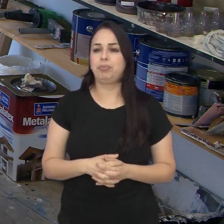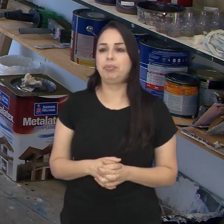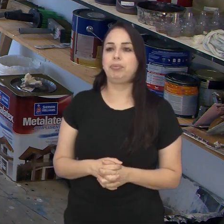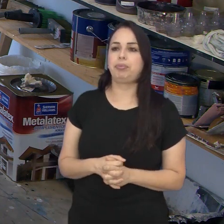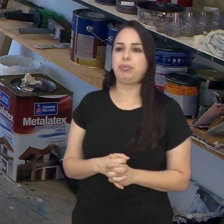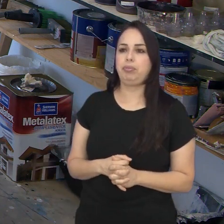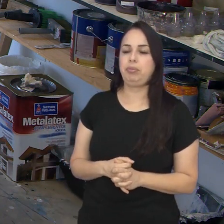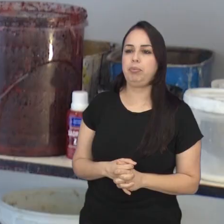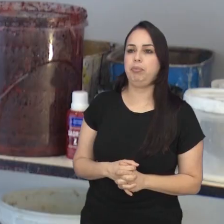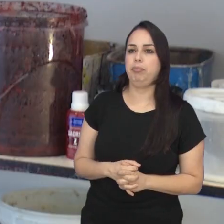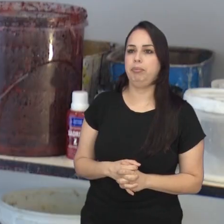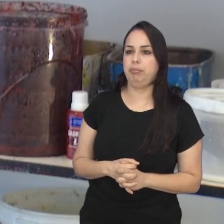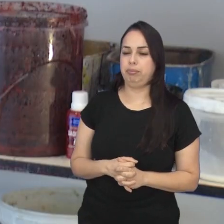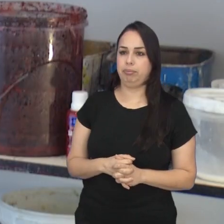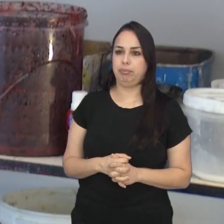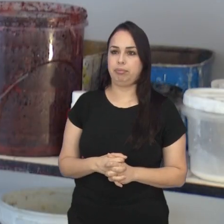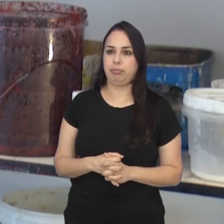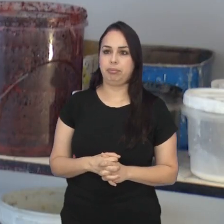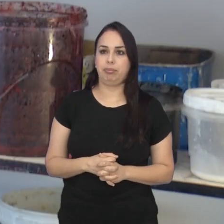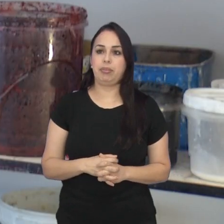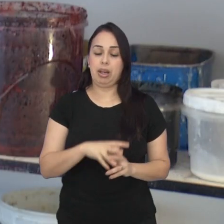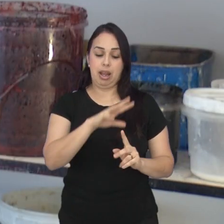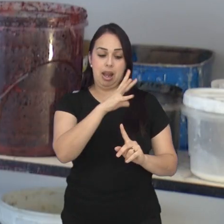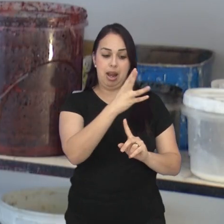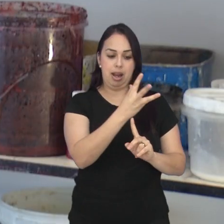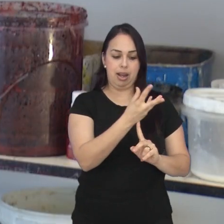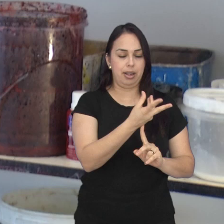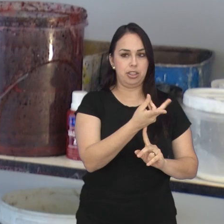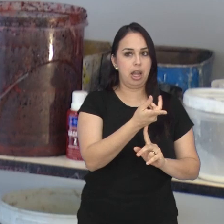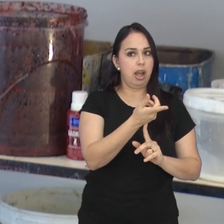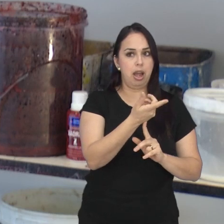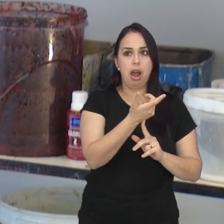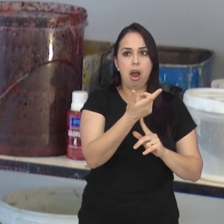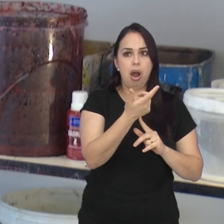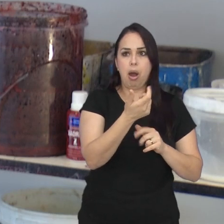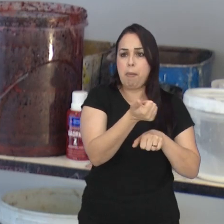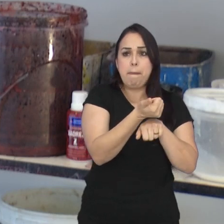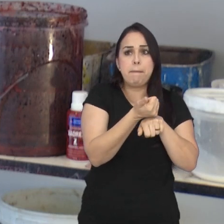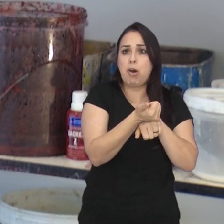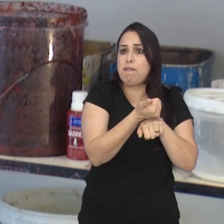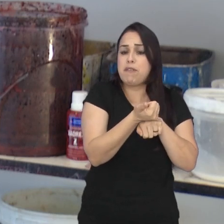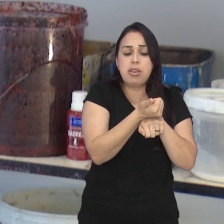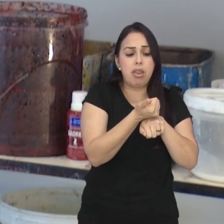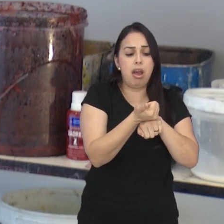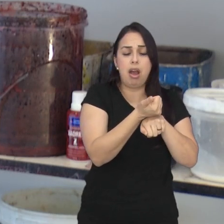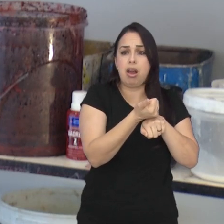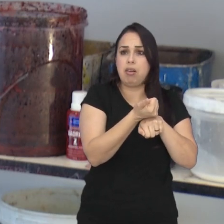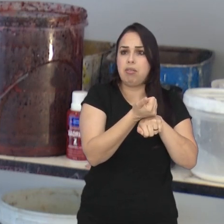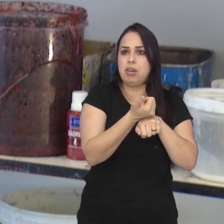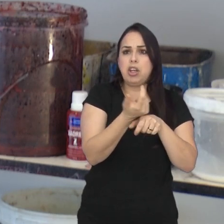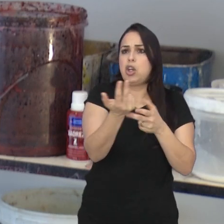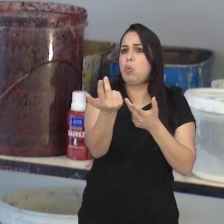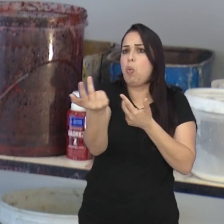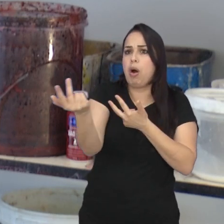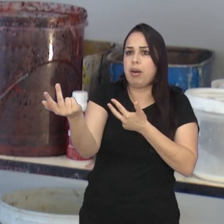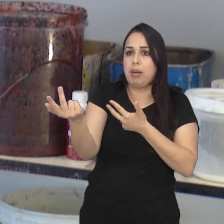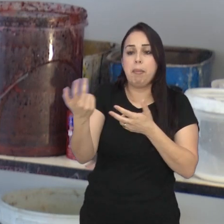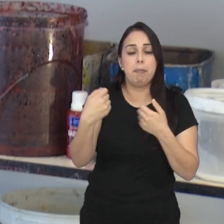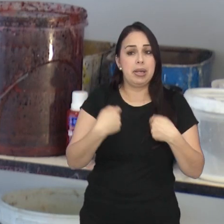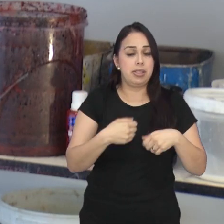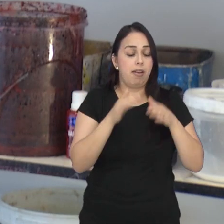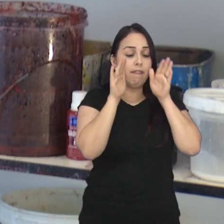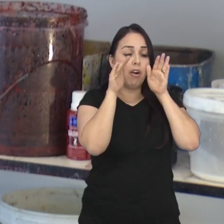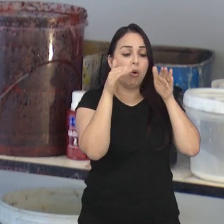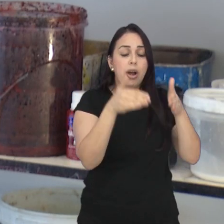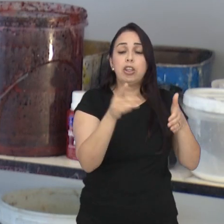isso? A arte, ela é uma profissão como qualquer outra, né? você tem que ter o investimento